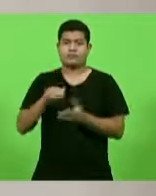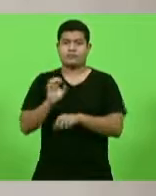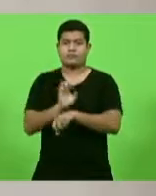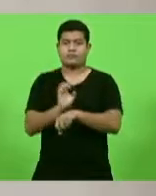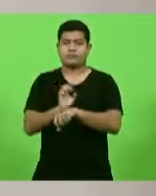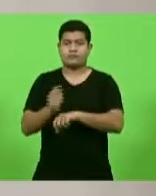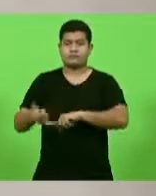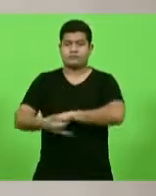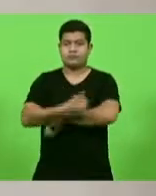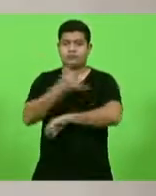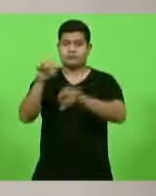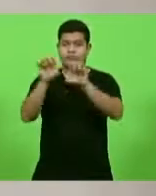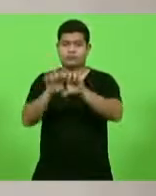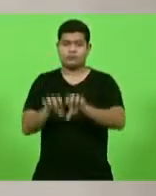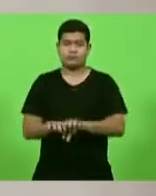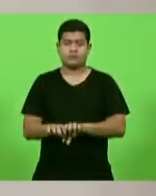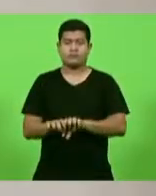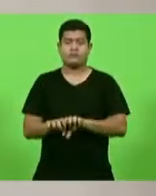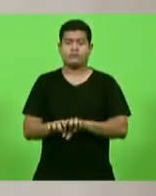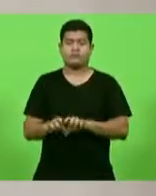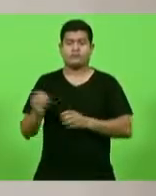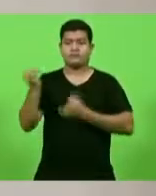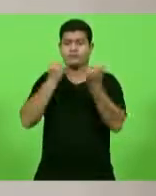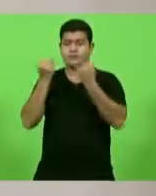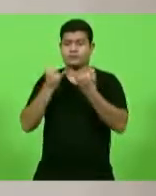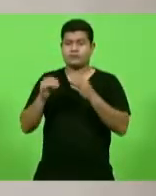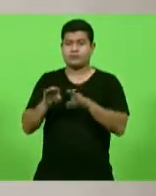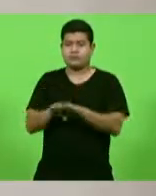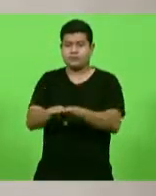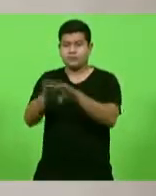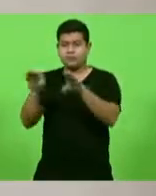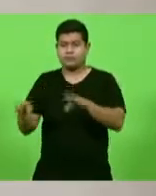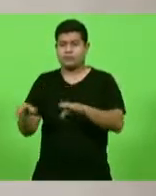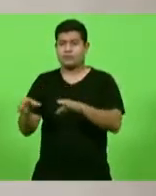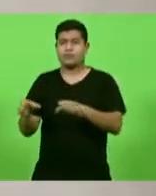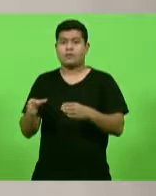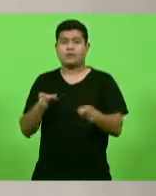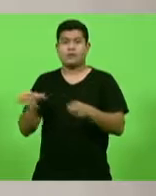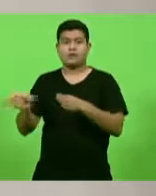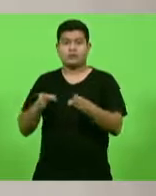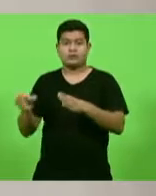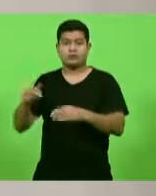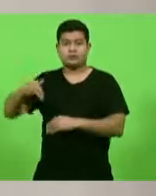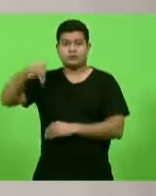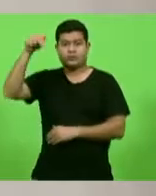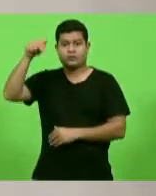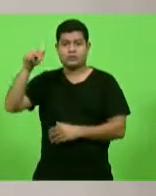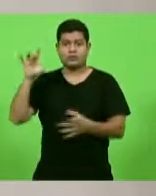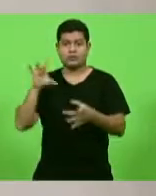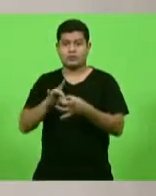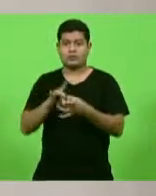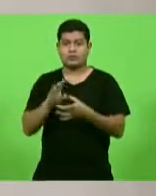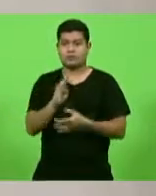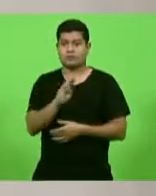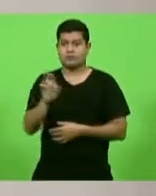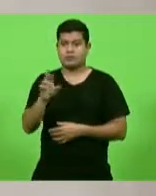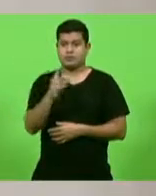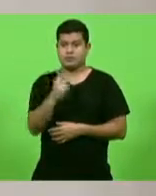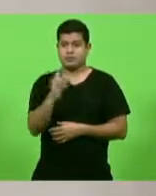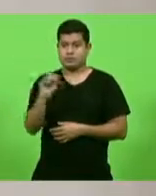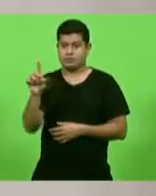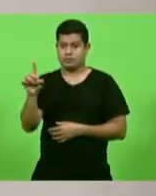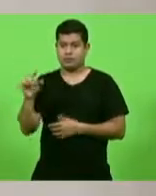informações acerca da duplicação do acesso norte que liga a BR-101 ao